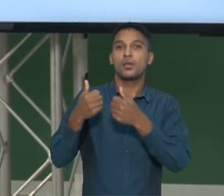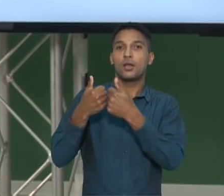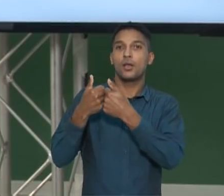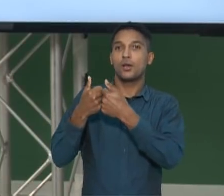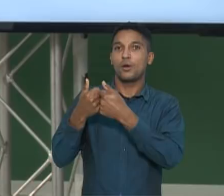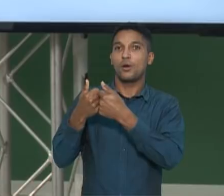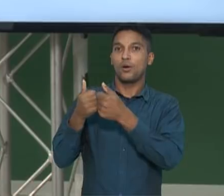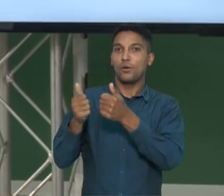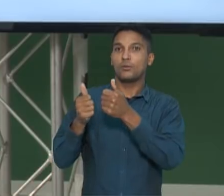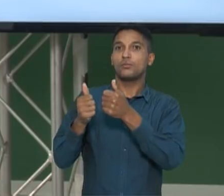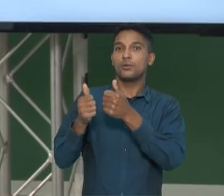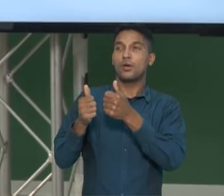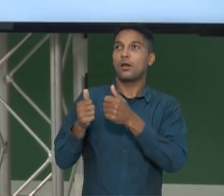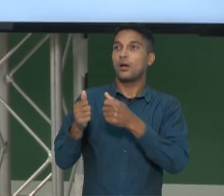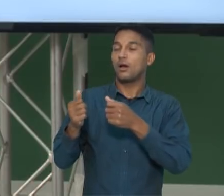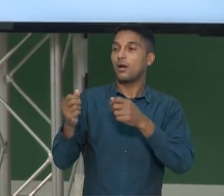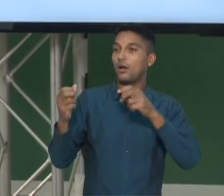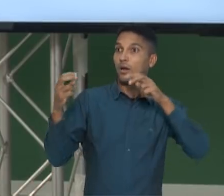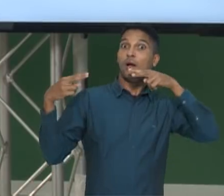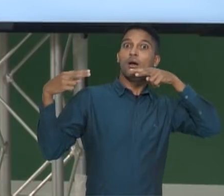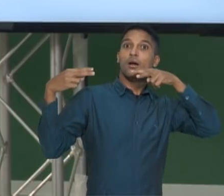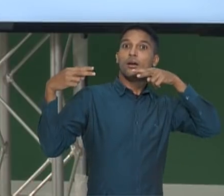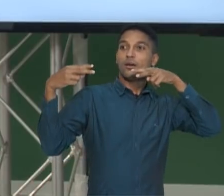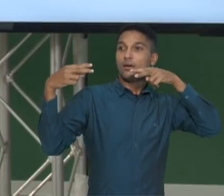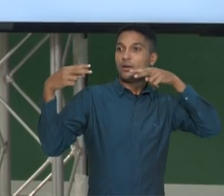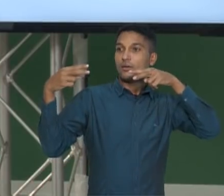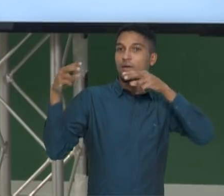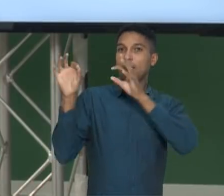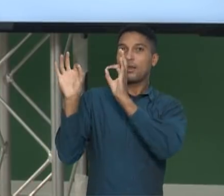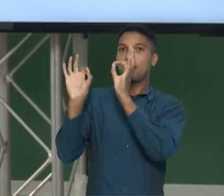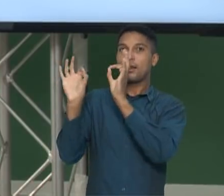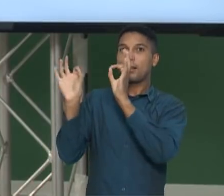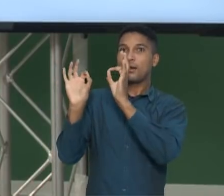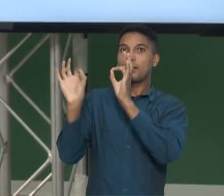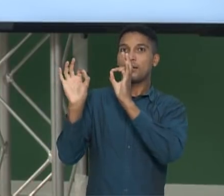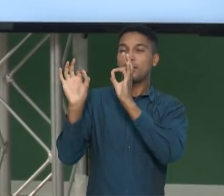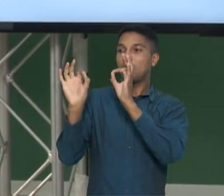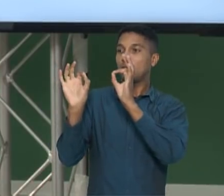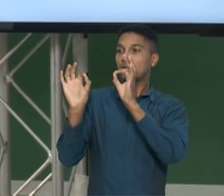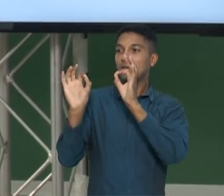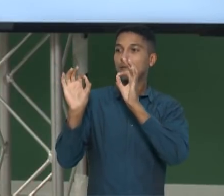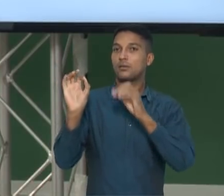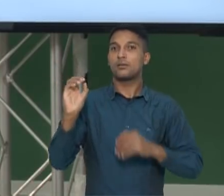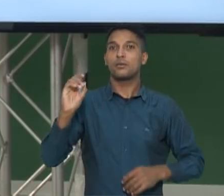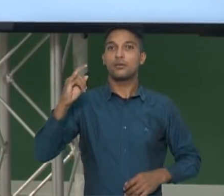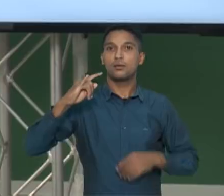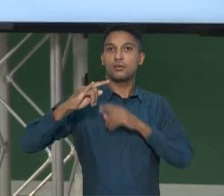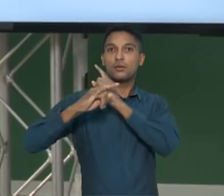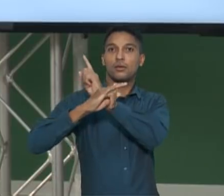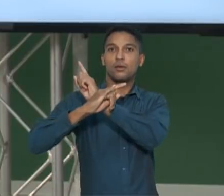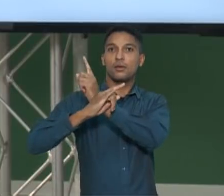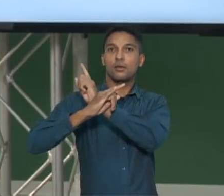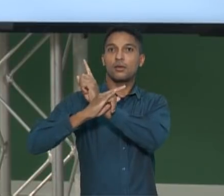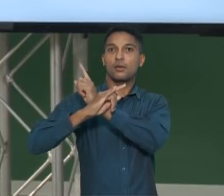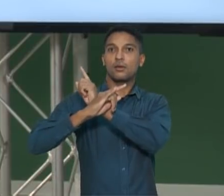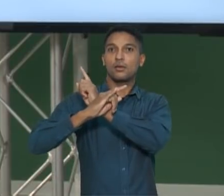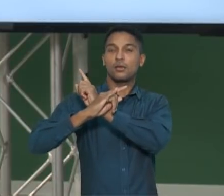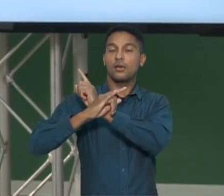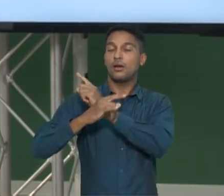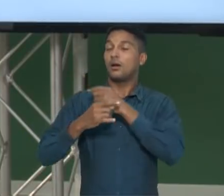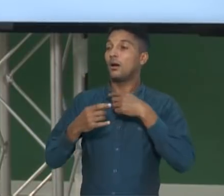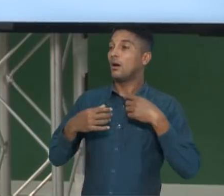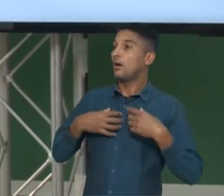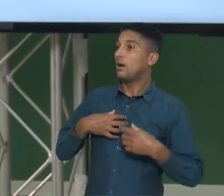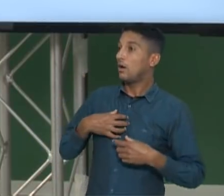de epifania, quando viu o cachorro, né, e acabou tendo ali um sentimento diferente do sentimento